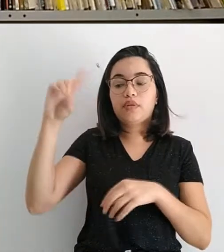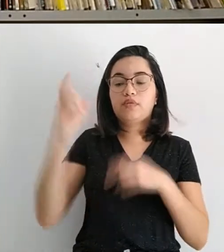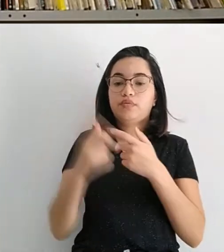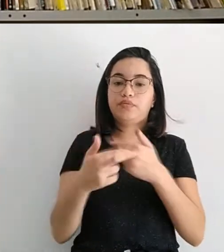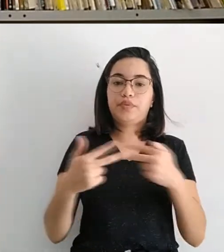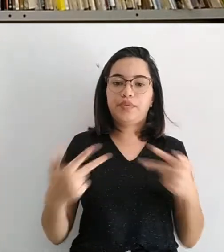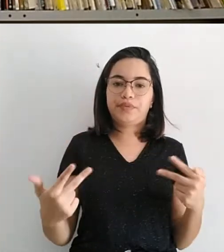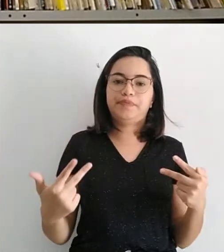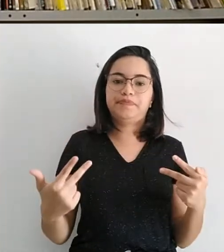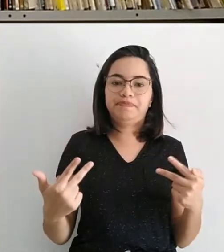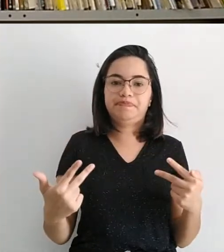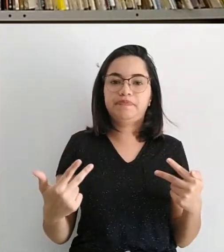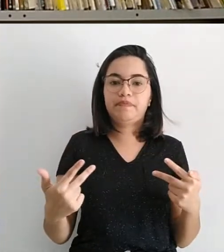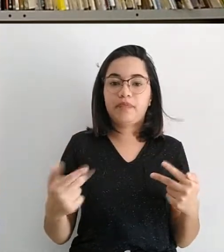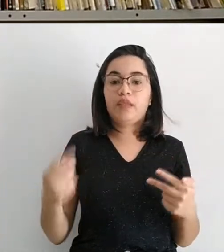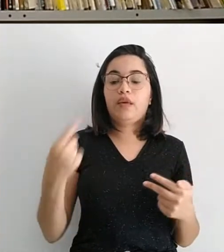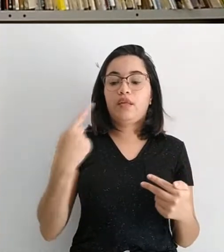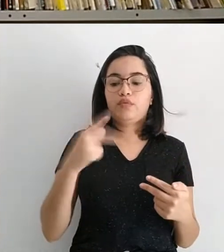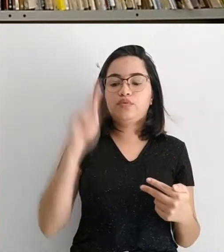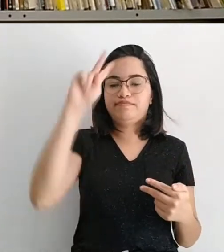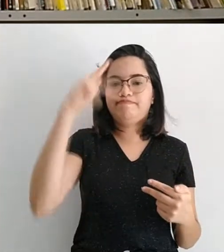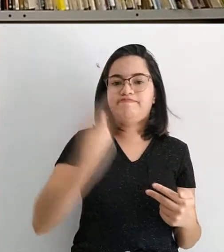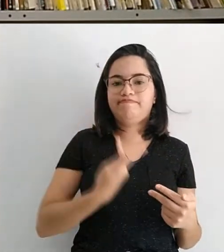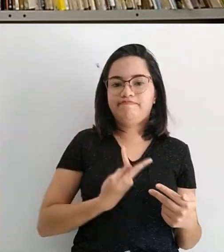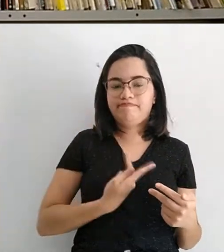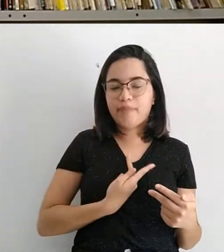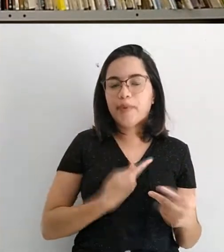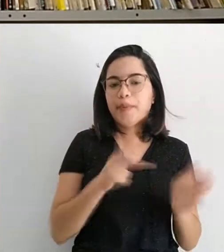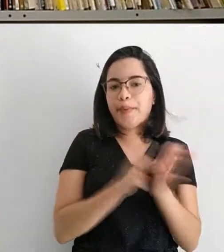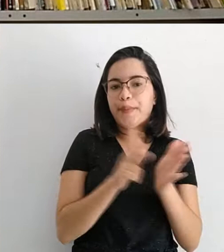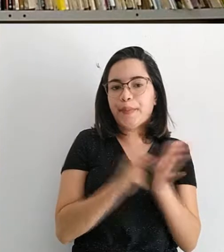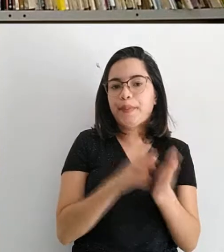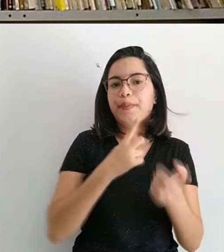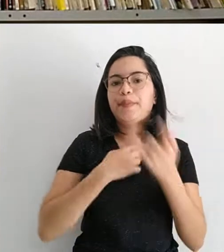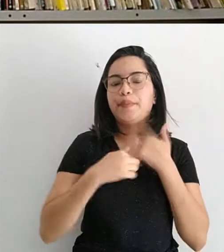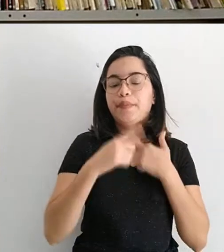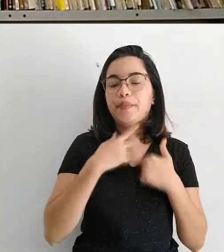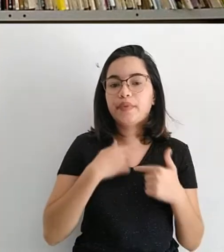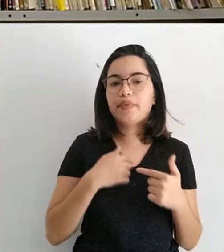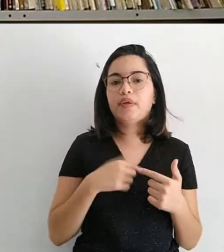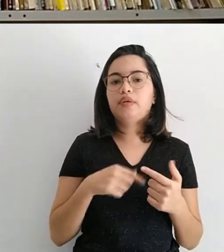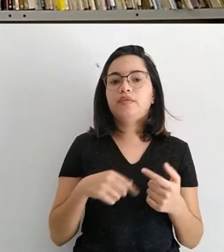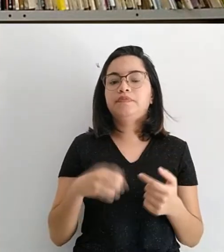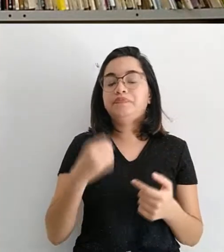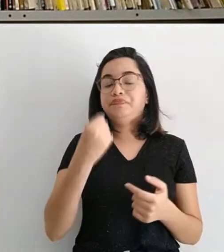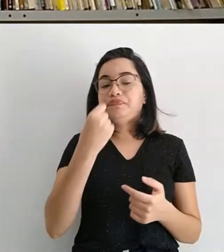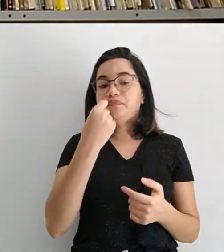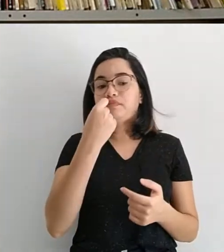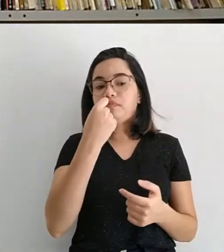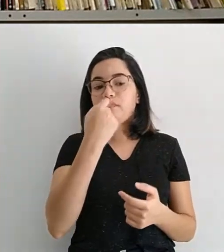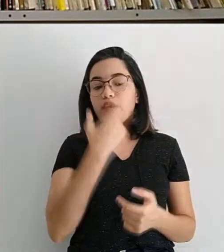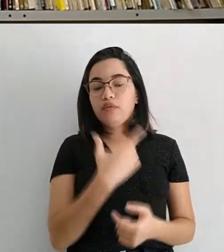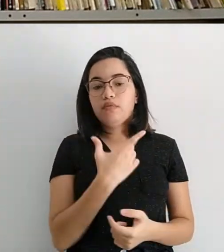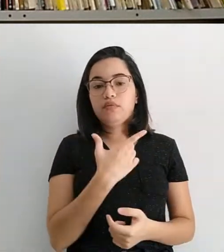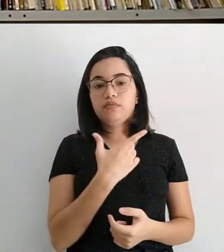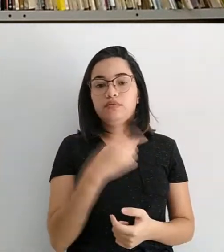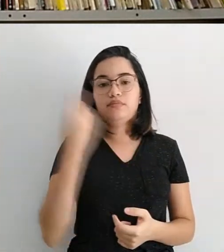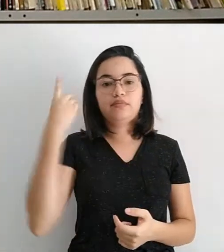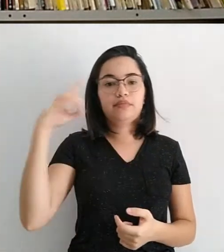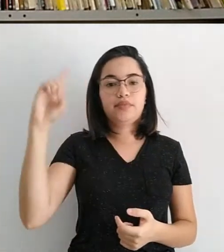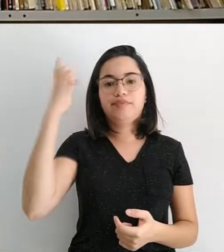Deus algo, né, da sua vontade, para convencer Deus, achando que Deus